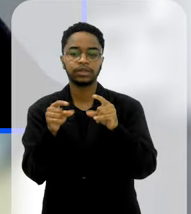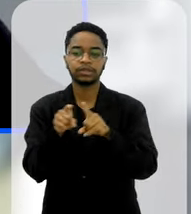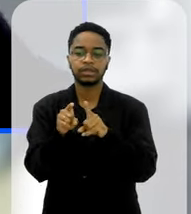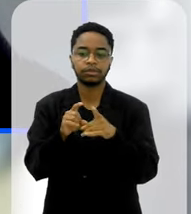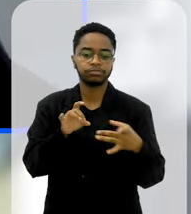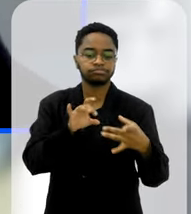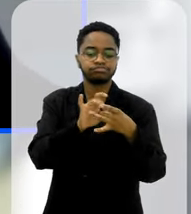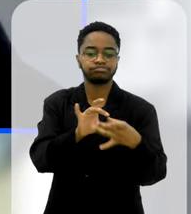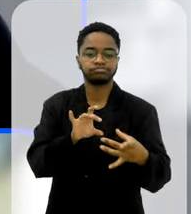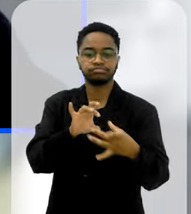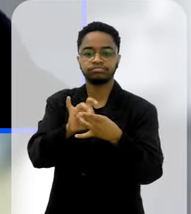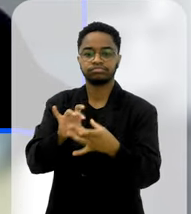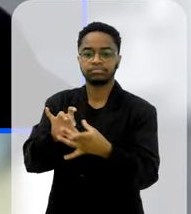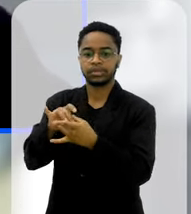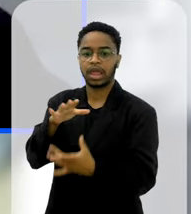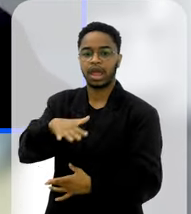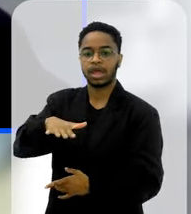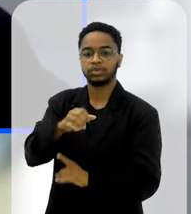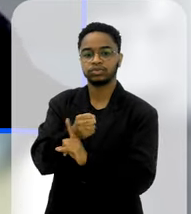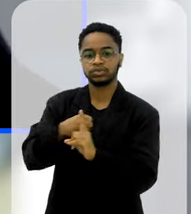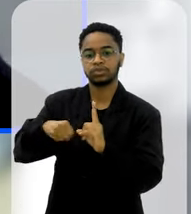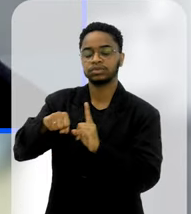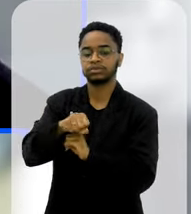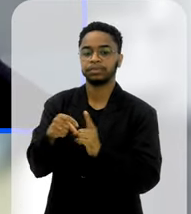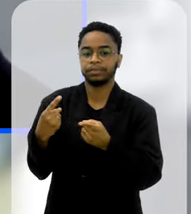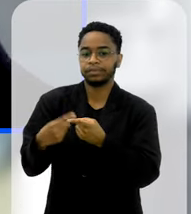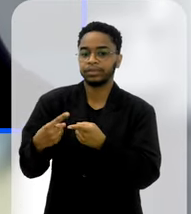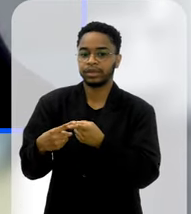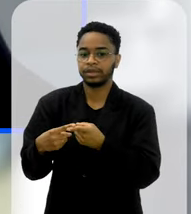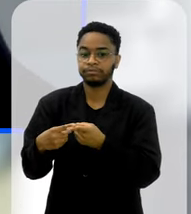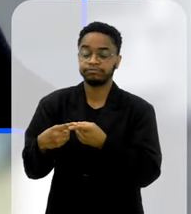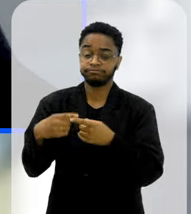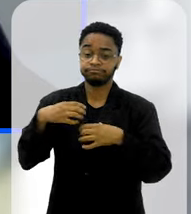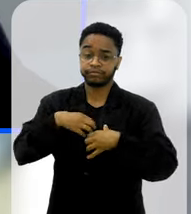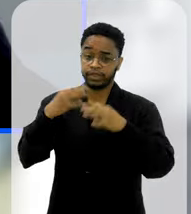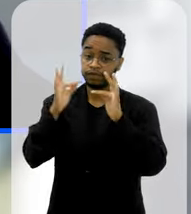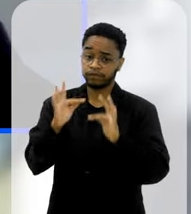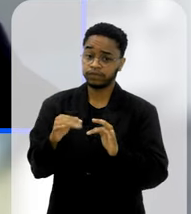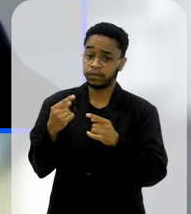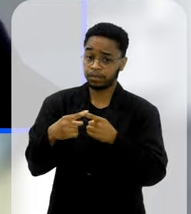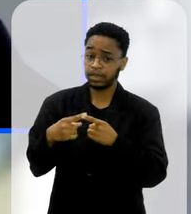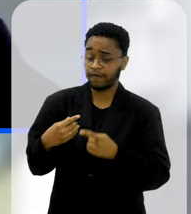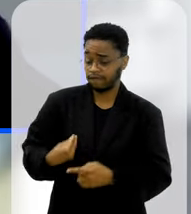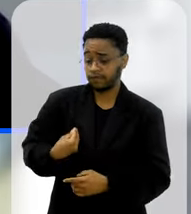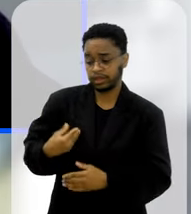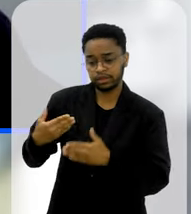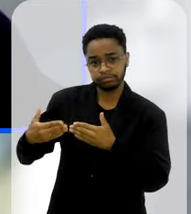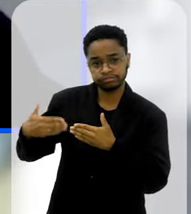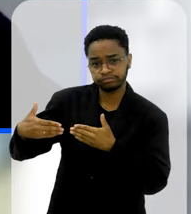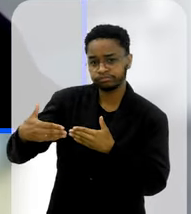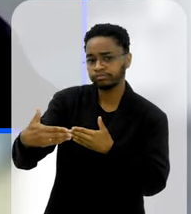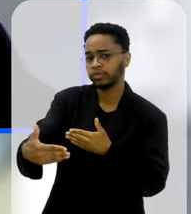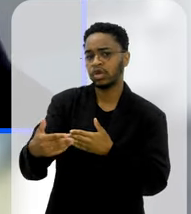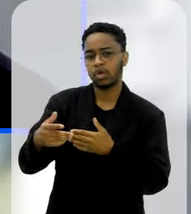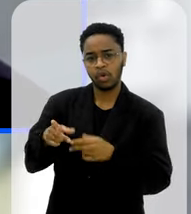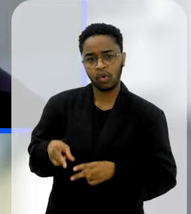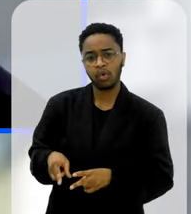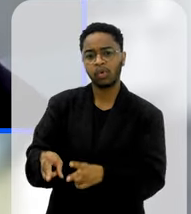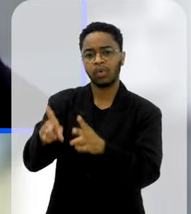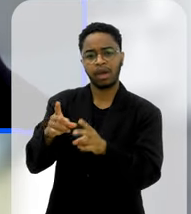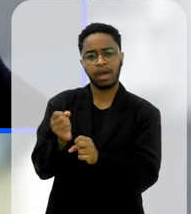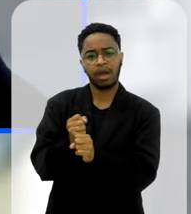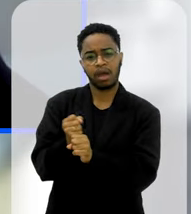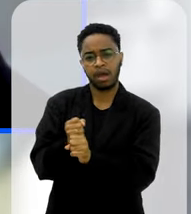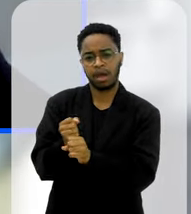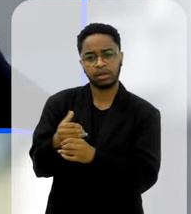as novas informações, integrá-las, né, no meio social, porque, felizmente, a sua vida, né, vai se